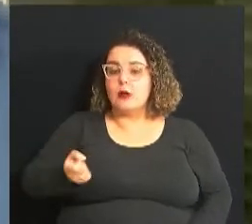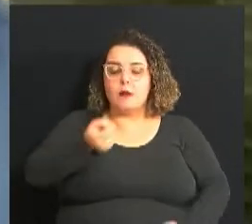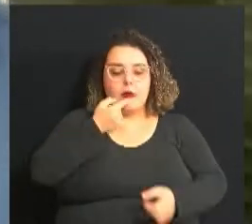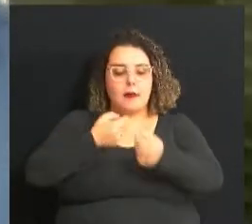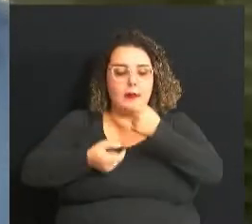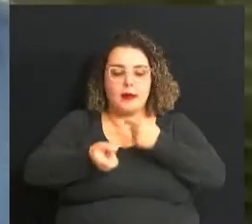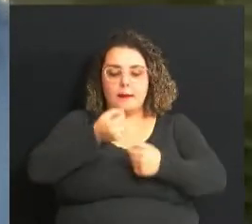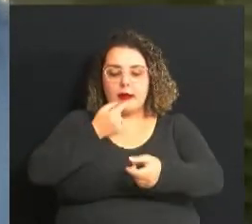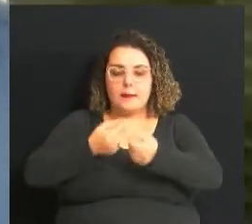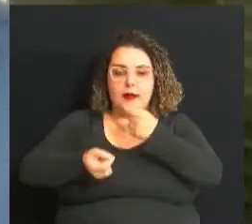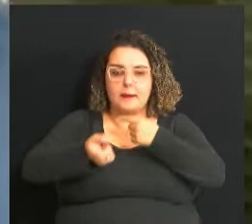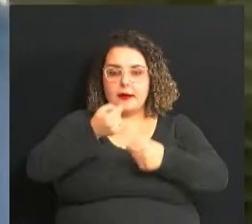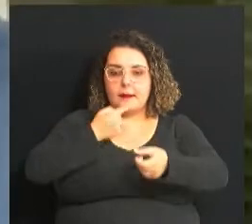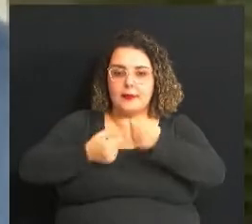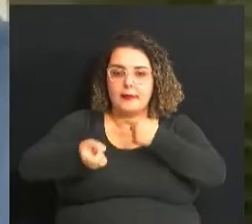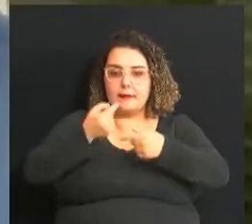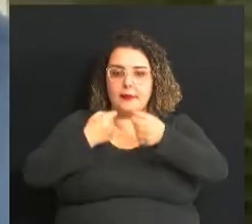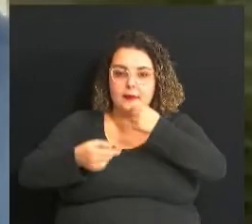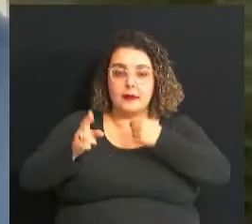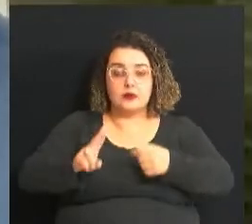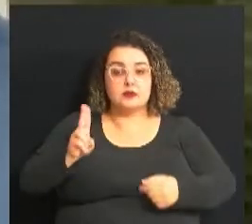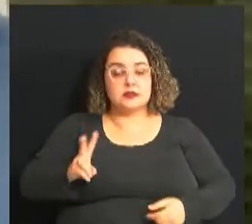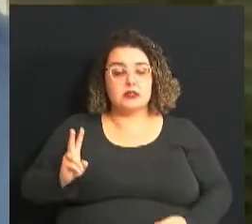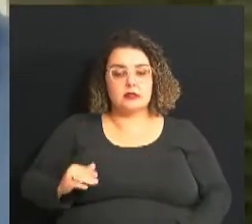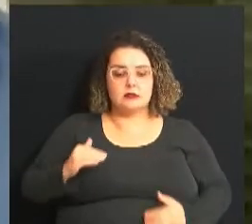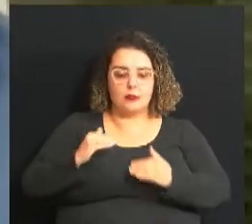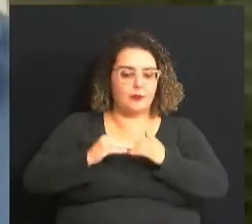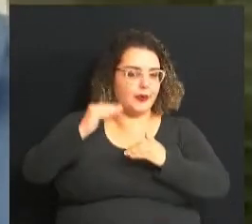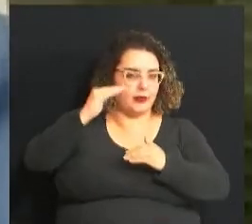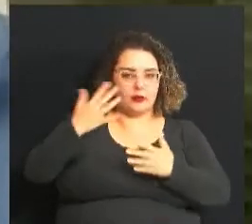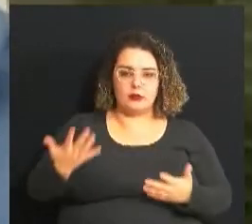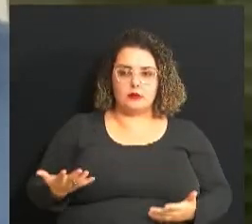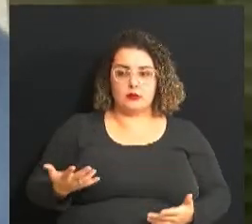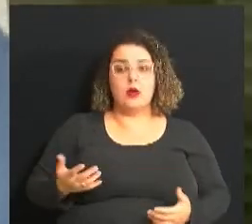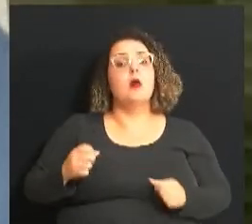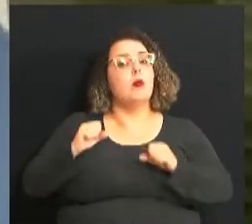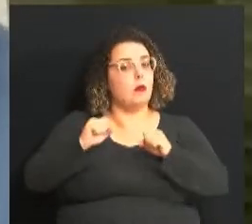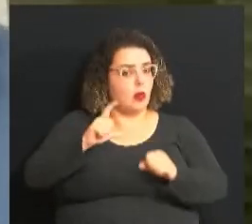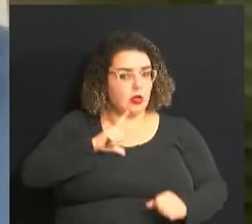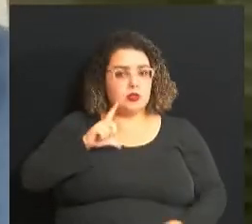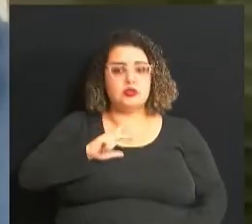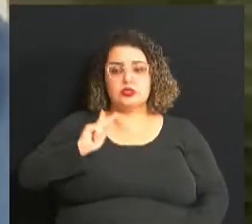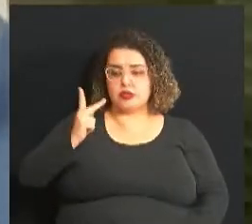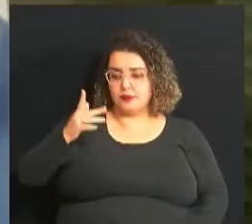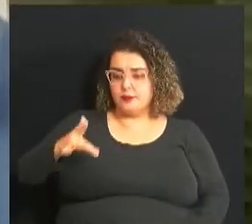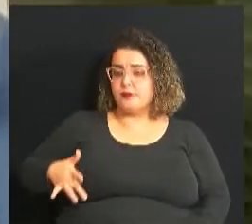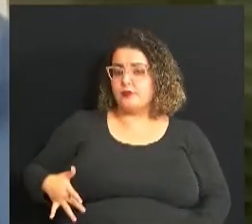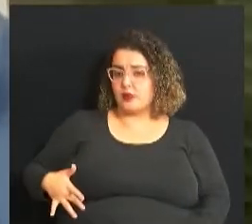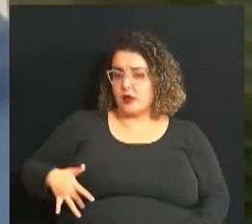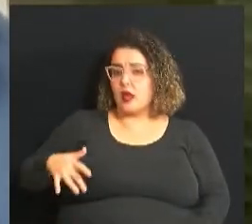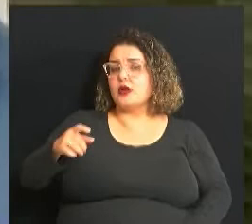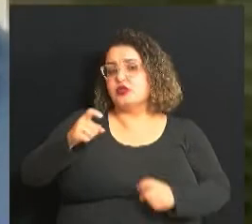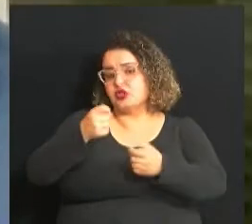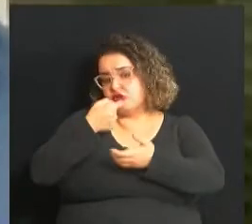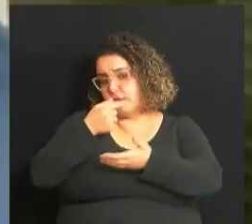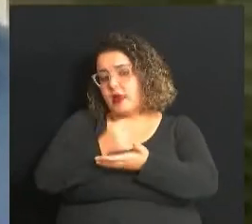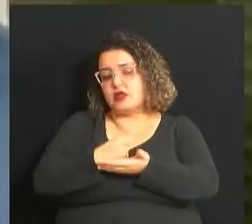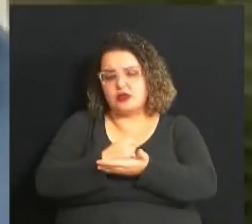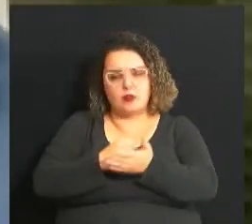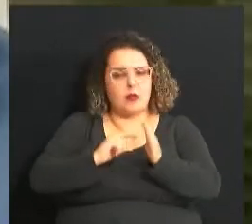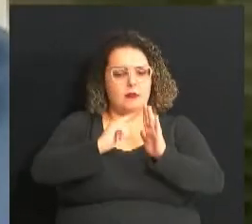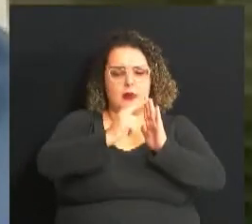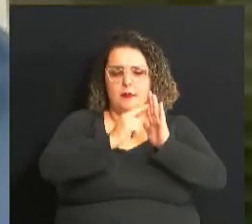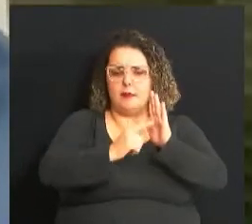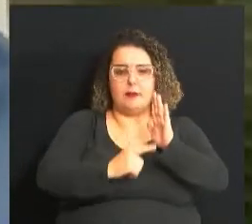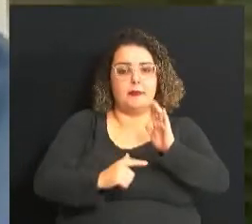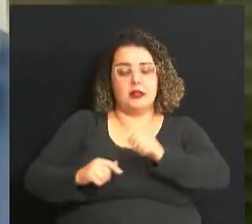que, usados em excesso, usados indevidamente, podem levar a hepatite medicamentosa, por exemplo. Uma lista muito grande de